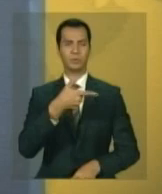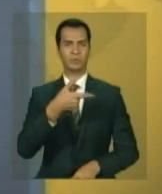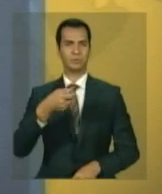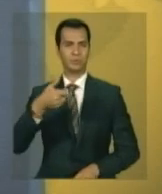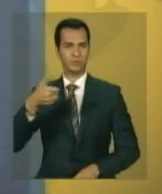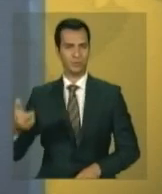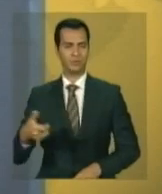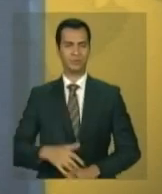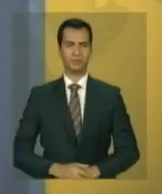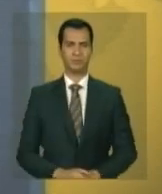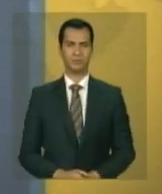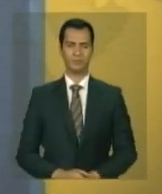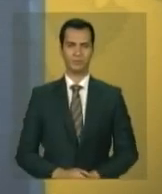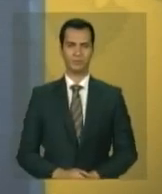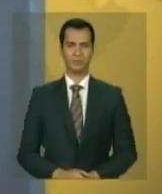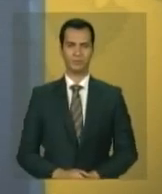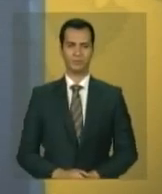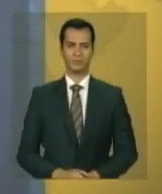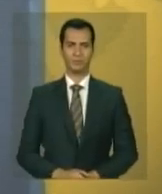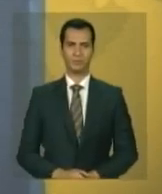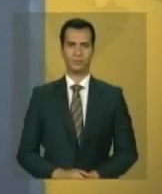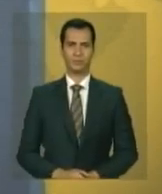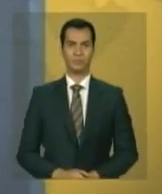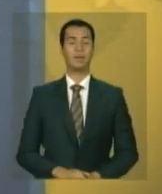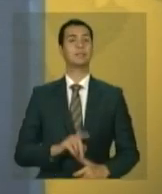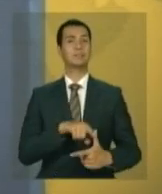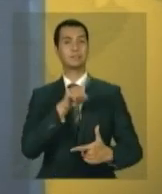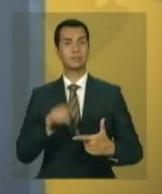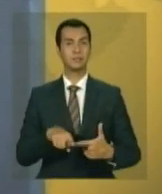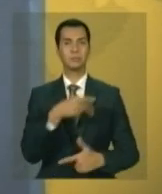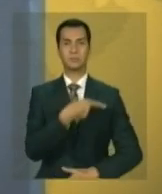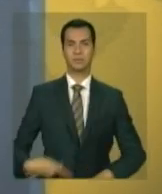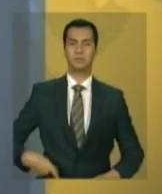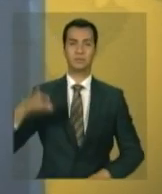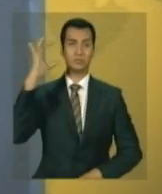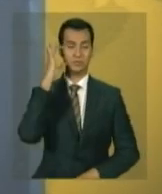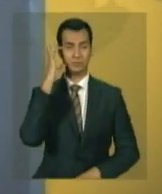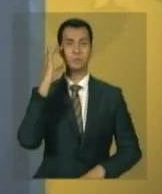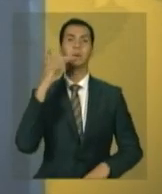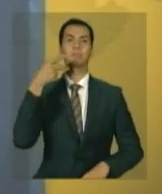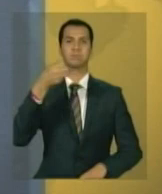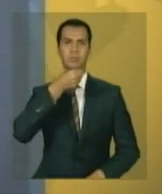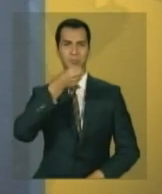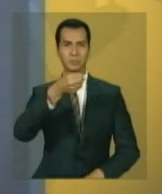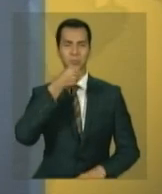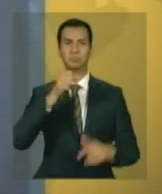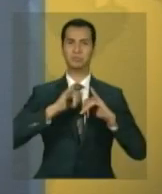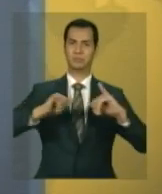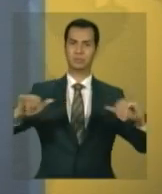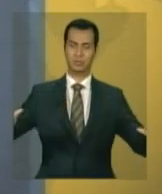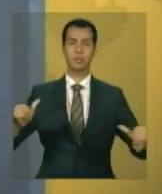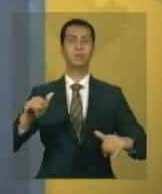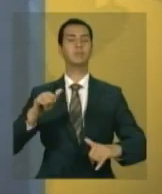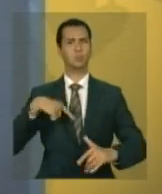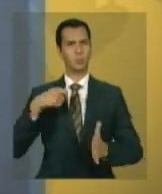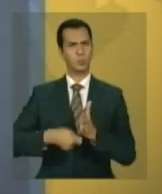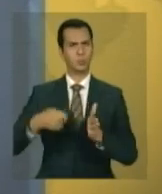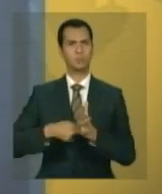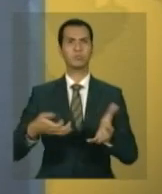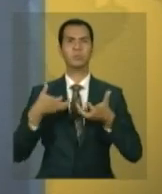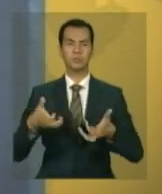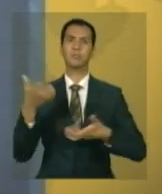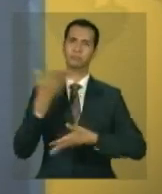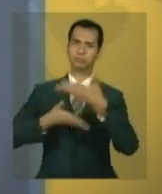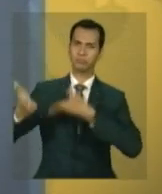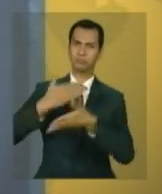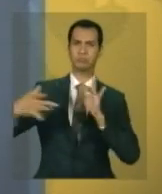Bom, e em seguida, em sua declaração à imprensa, a presidenta Dilma Rousseff defendeu mais relações econômicas e políticas com o